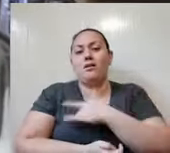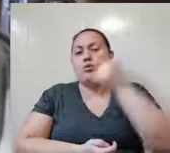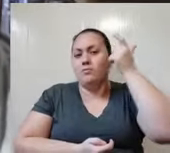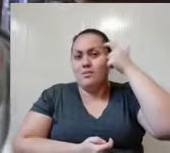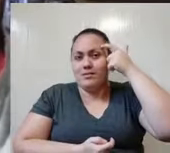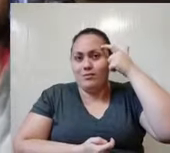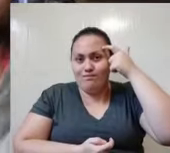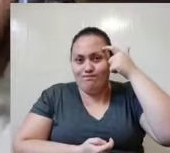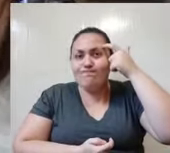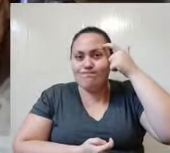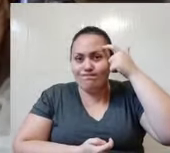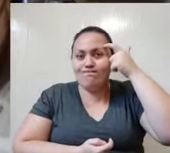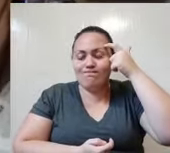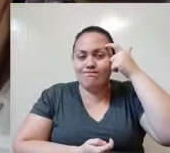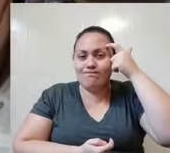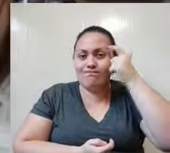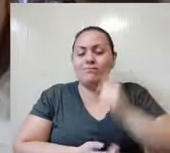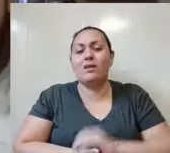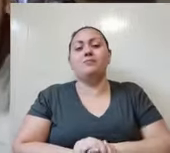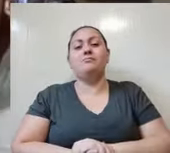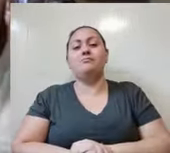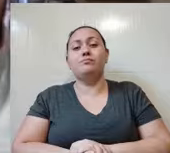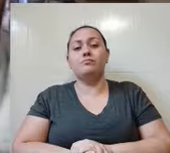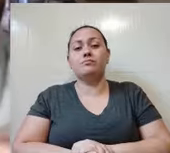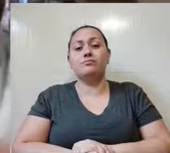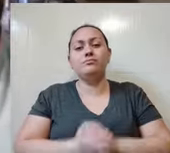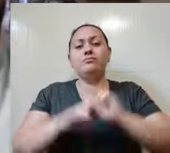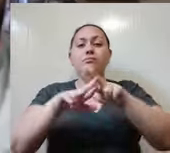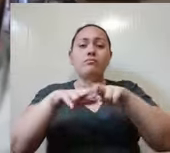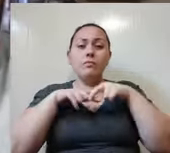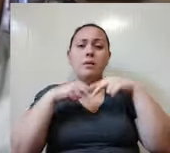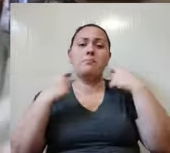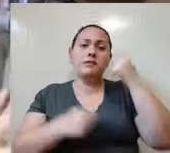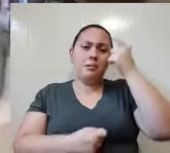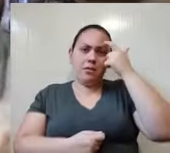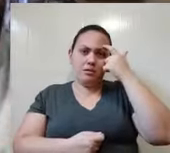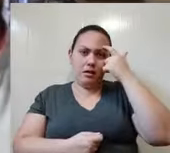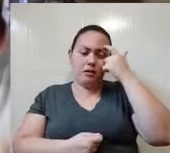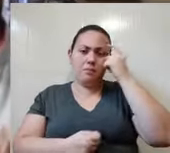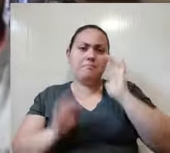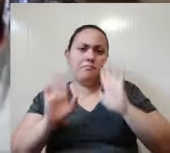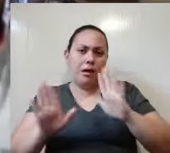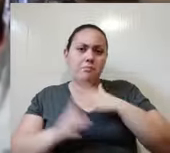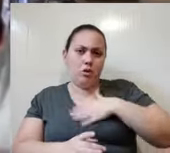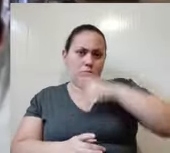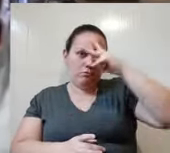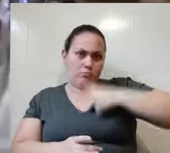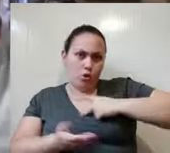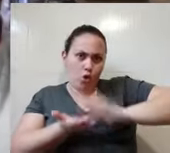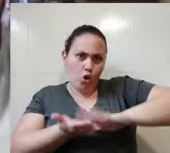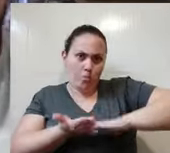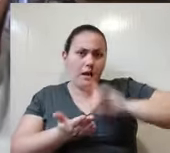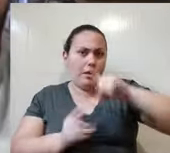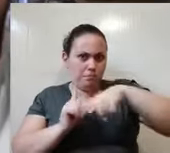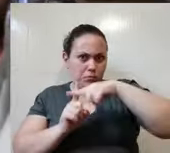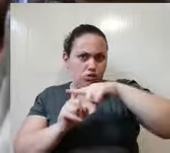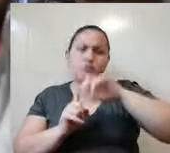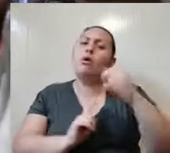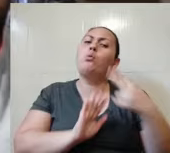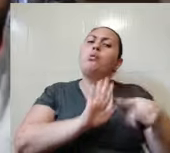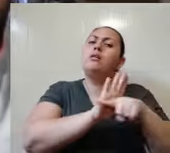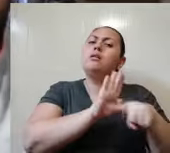forte. Então, partindo desse posto, a gente tem que pensar, será que essa autocobrança, ela é positiva ou